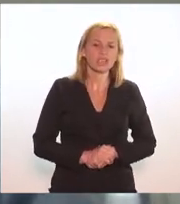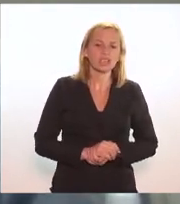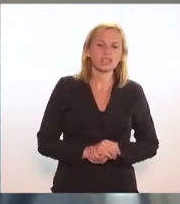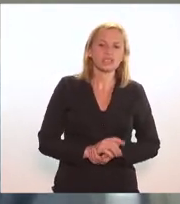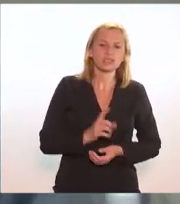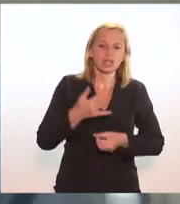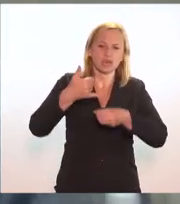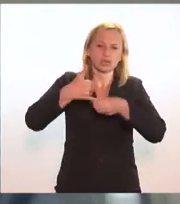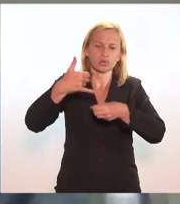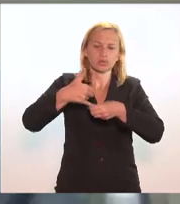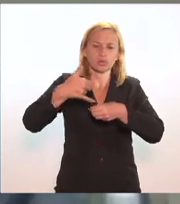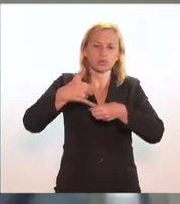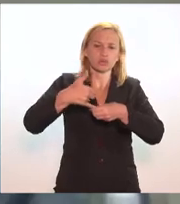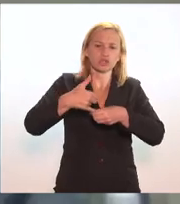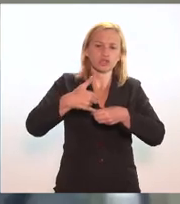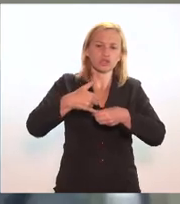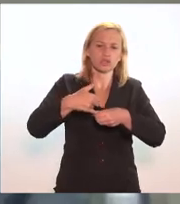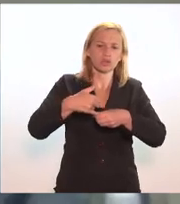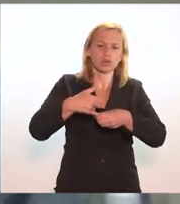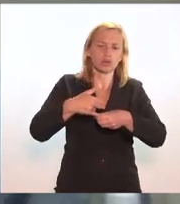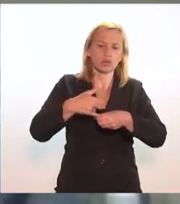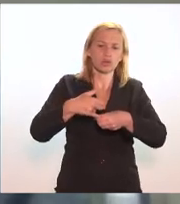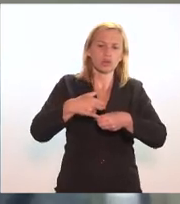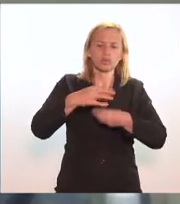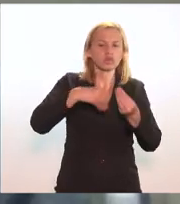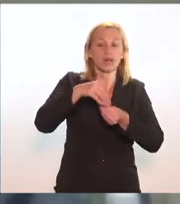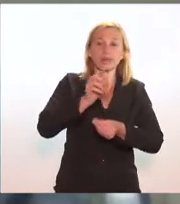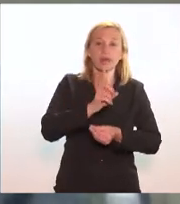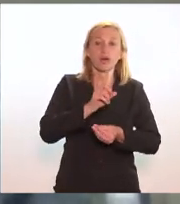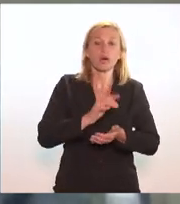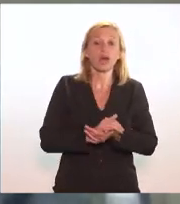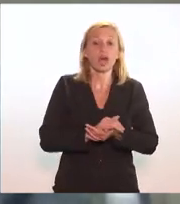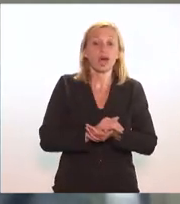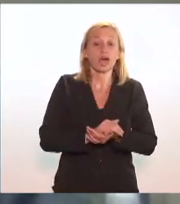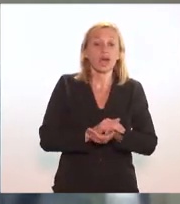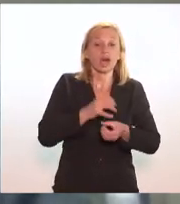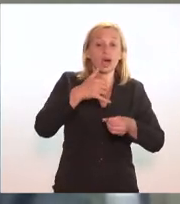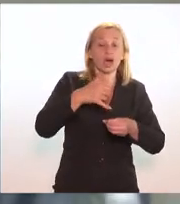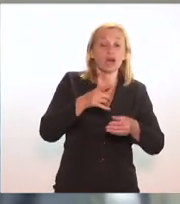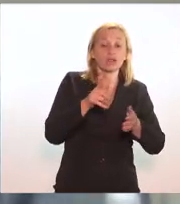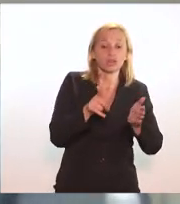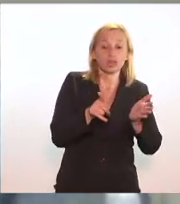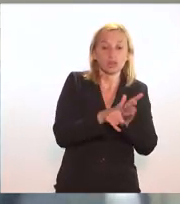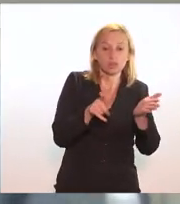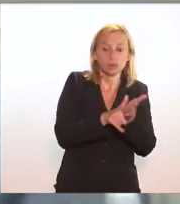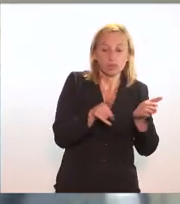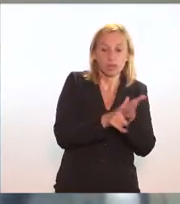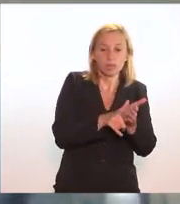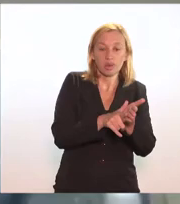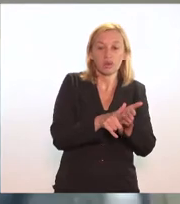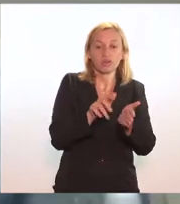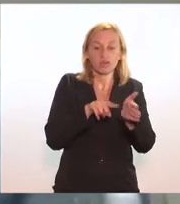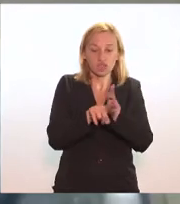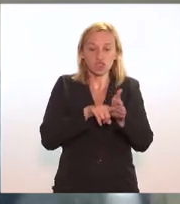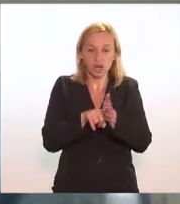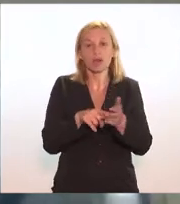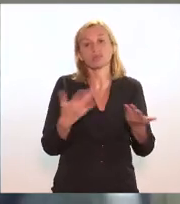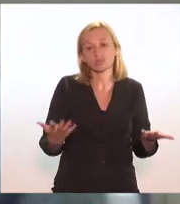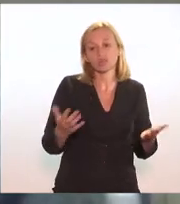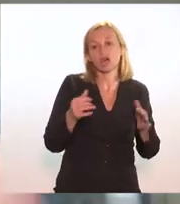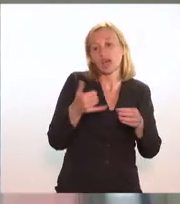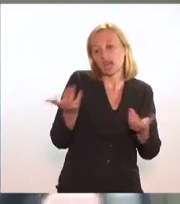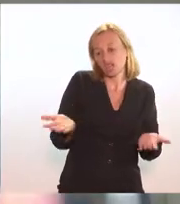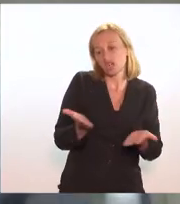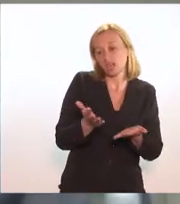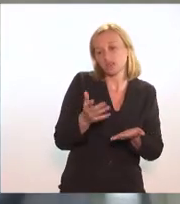de combustível adulterado, não é isso que a Receita se preocupa. É só questão de nota fiscal idônea ou não. Tá. Então, geralmente, são combustíveis